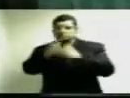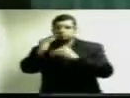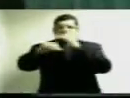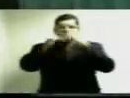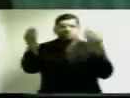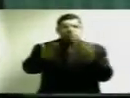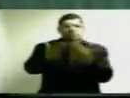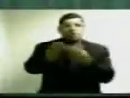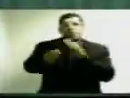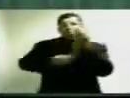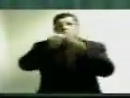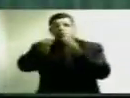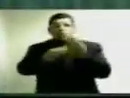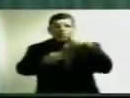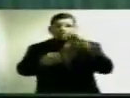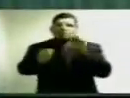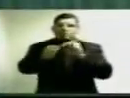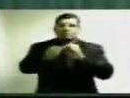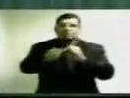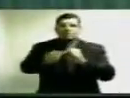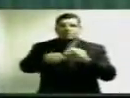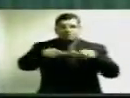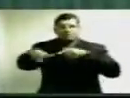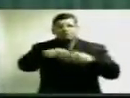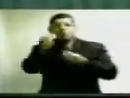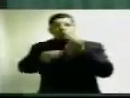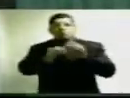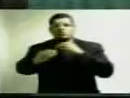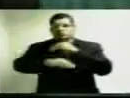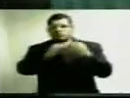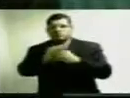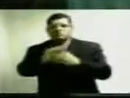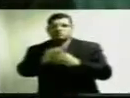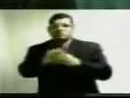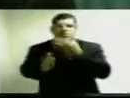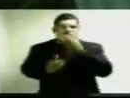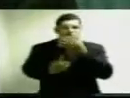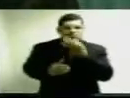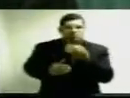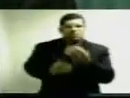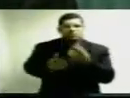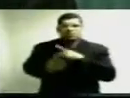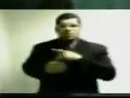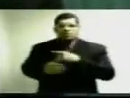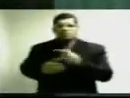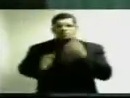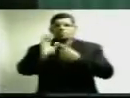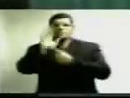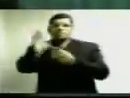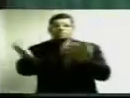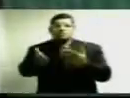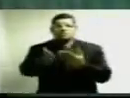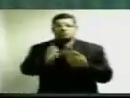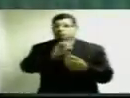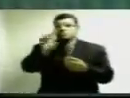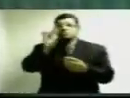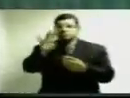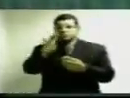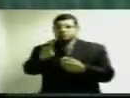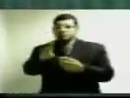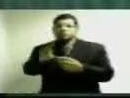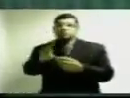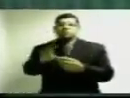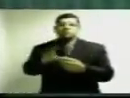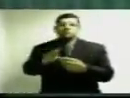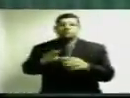esse processo, como ele vai fazer a apuração de todas essas questões que estão sendo postas? Não apenas